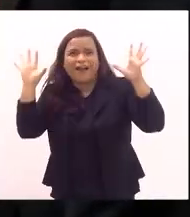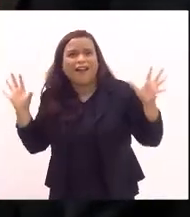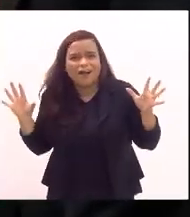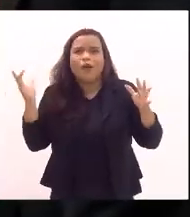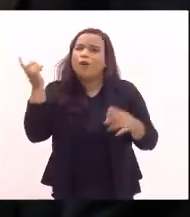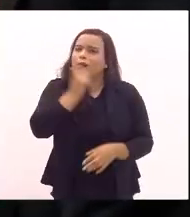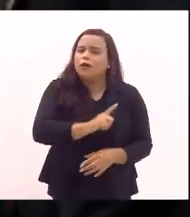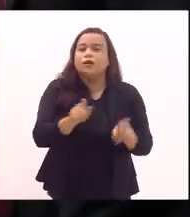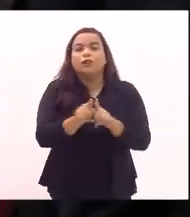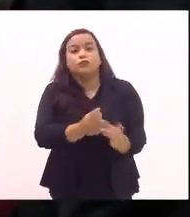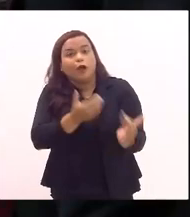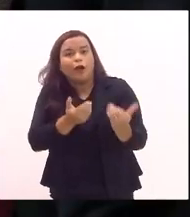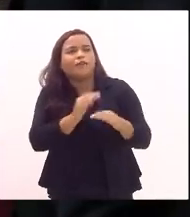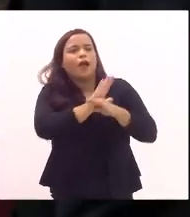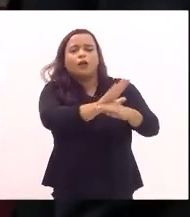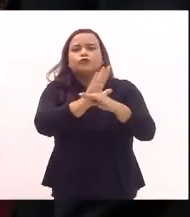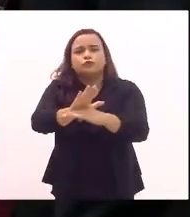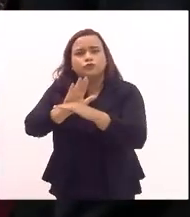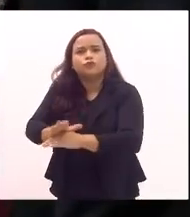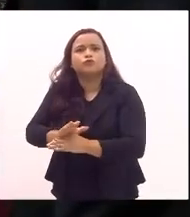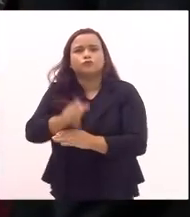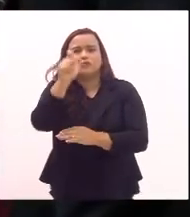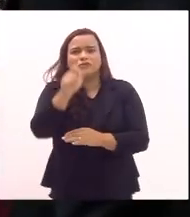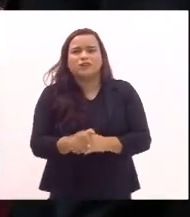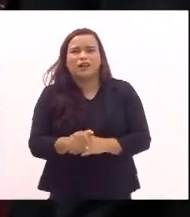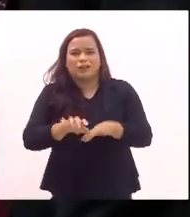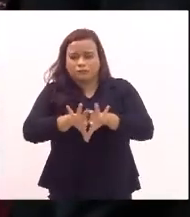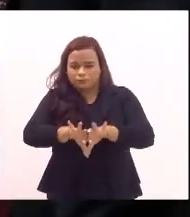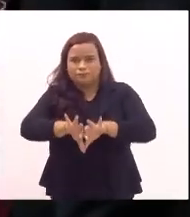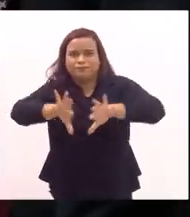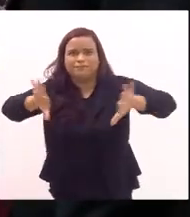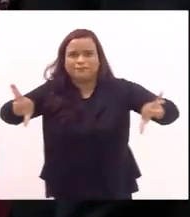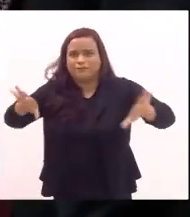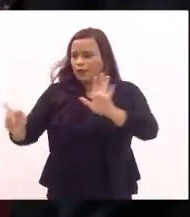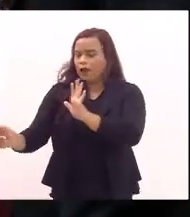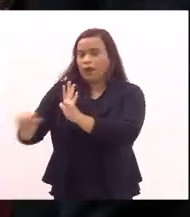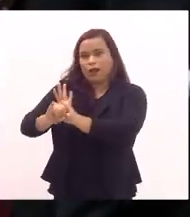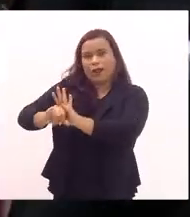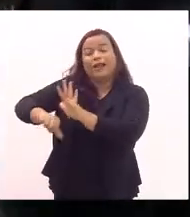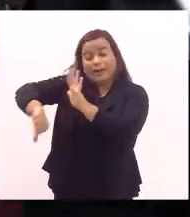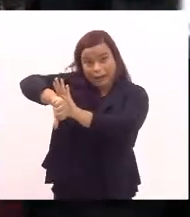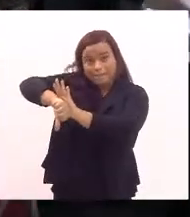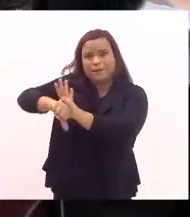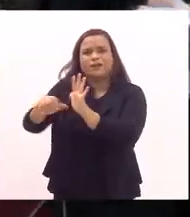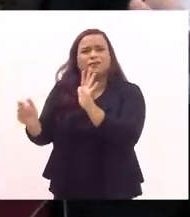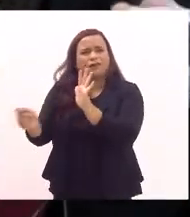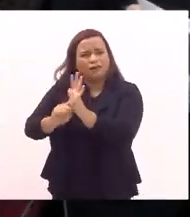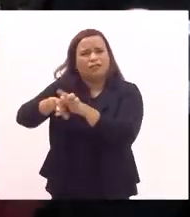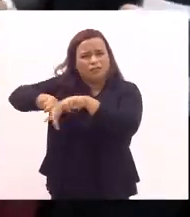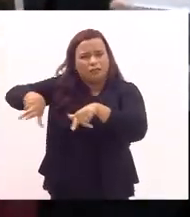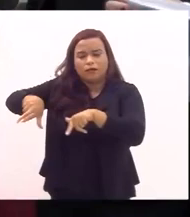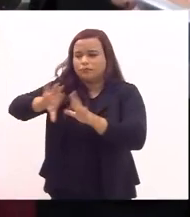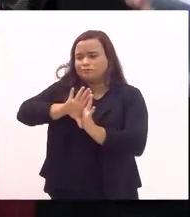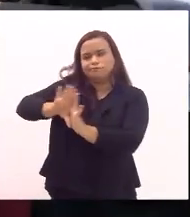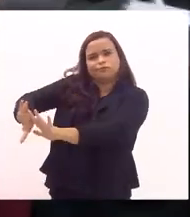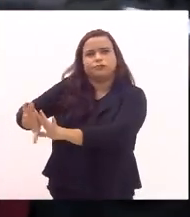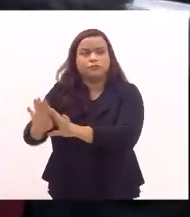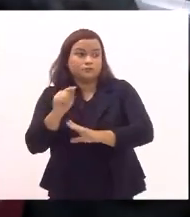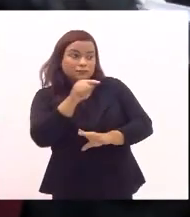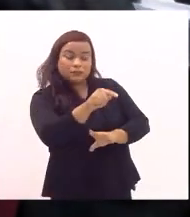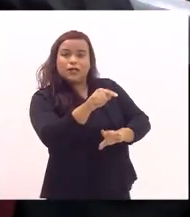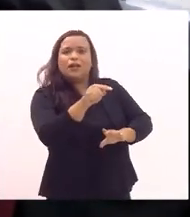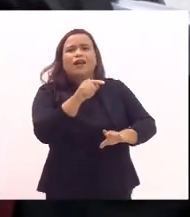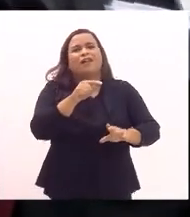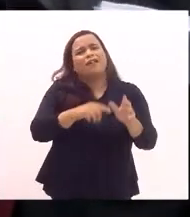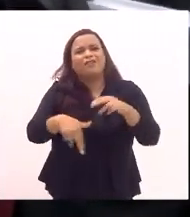disputa a nossa juventude diretamente com o crime organizado porque para que ela Juventude um jovem homem negro de 18 anos